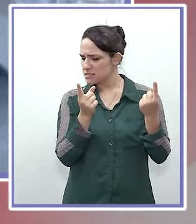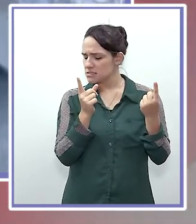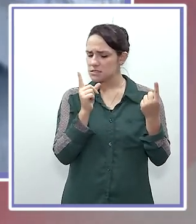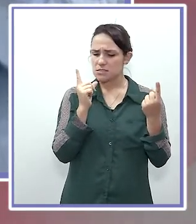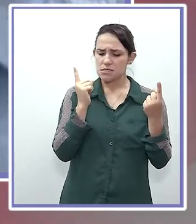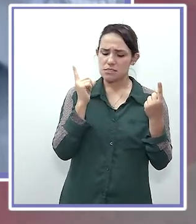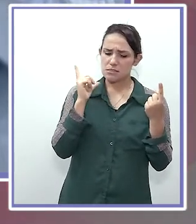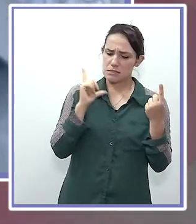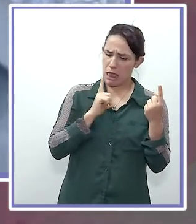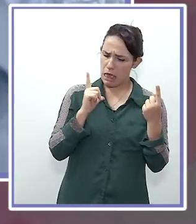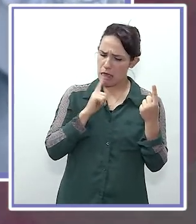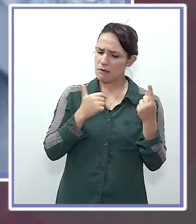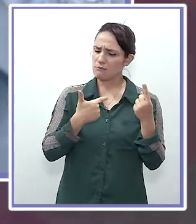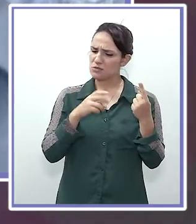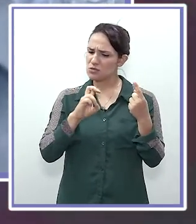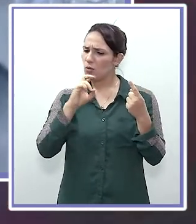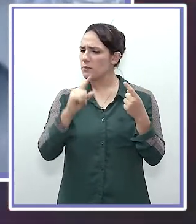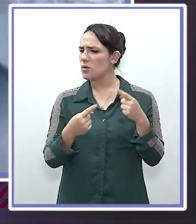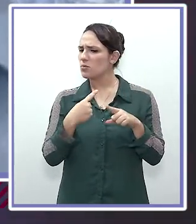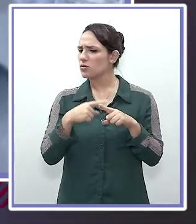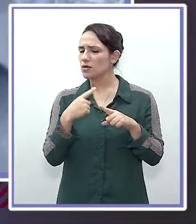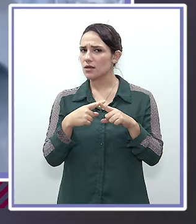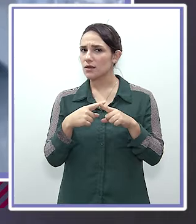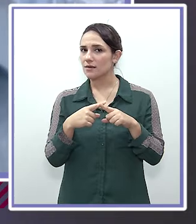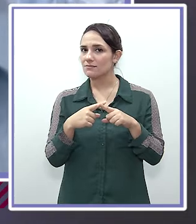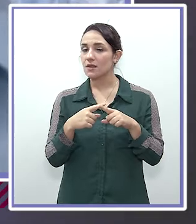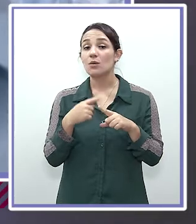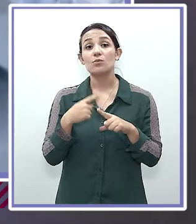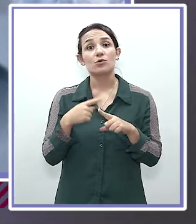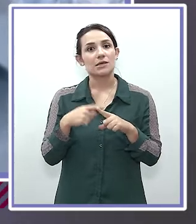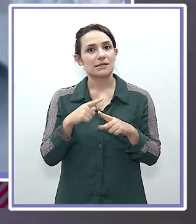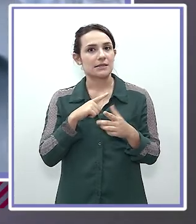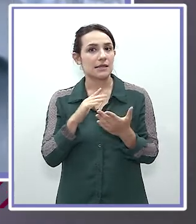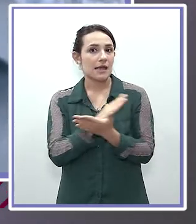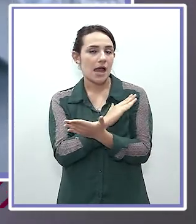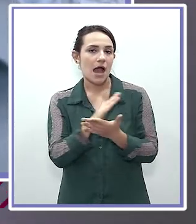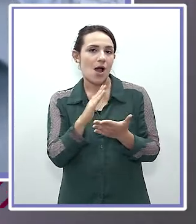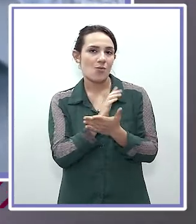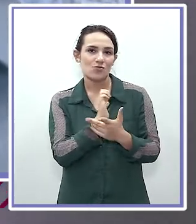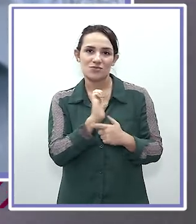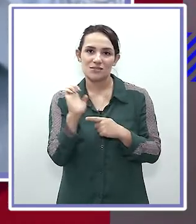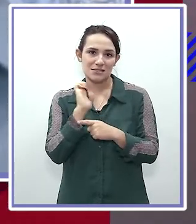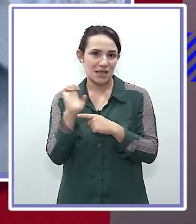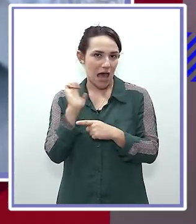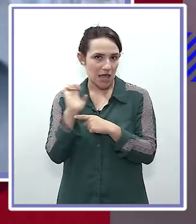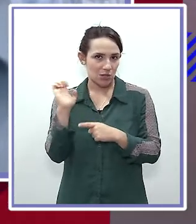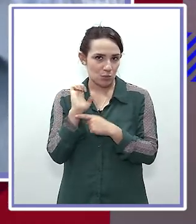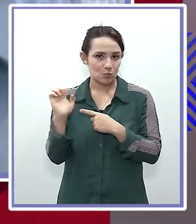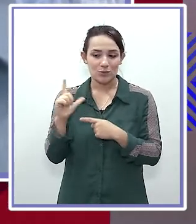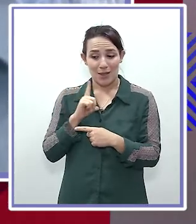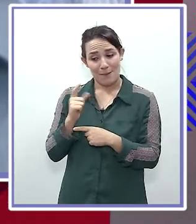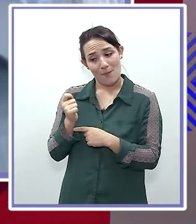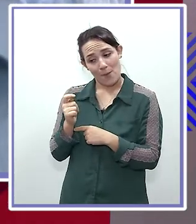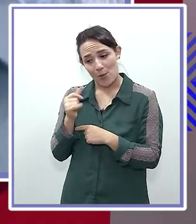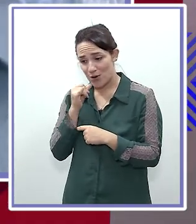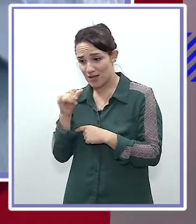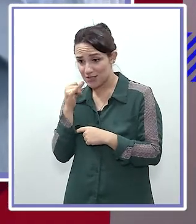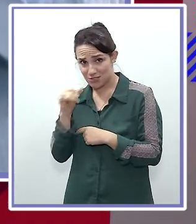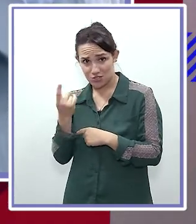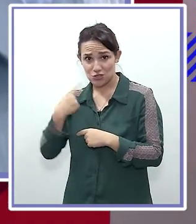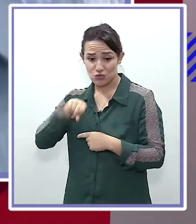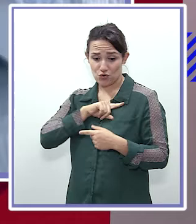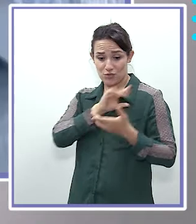desse subsistema Centro-Oeste e Sudeste, eles geram mais do que consomem. Um exemplo é São Paulo. São Paulo